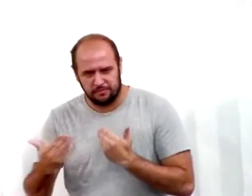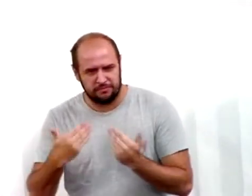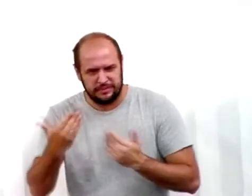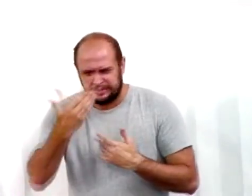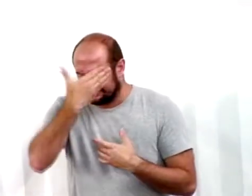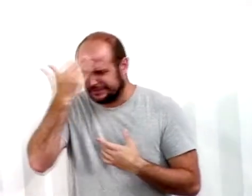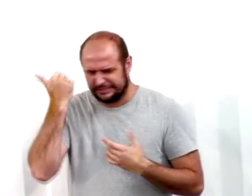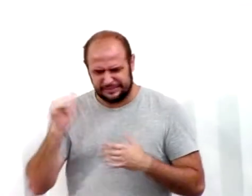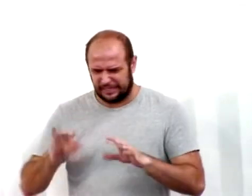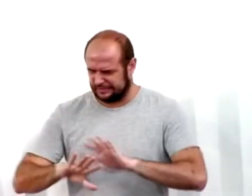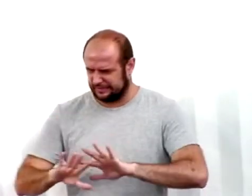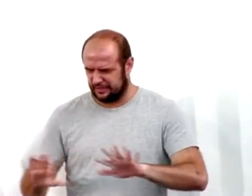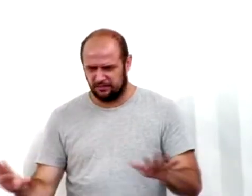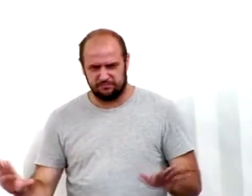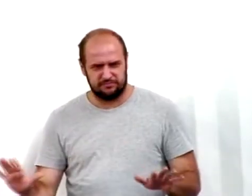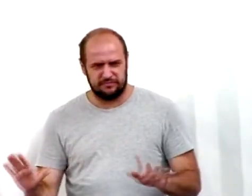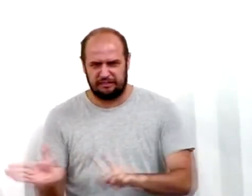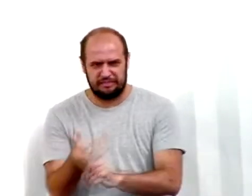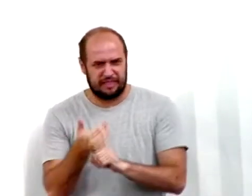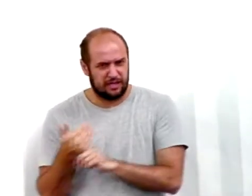um smartphone,